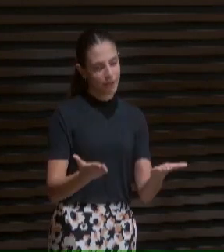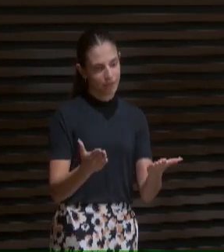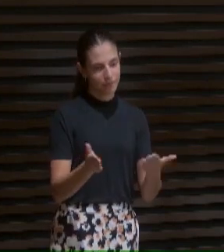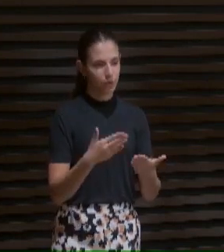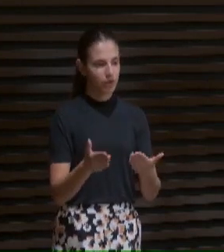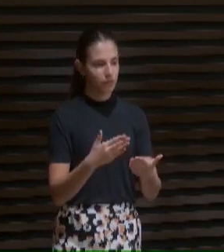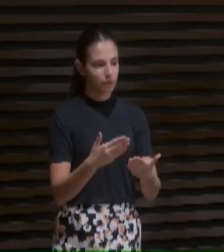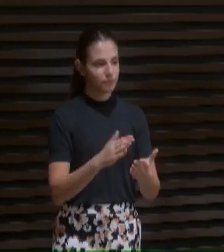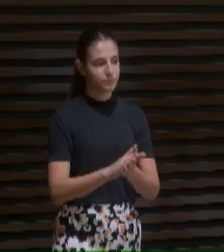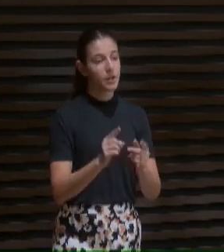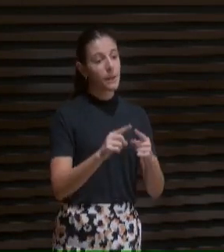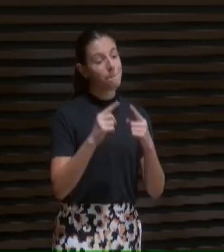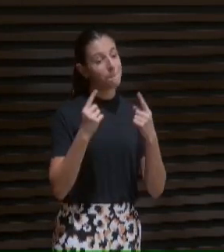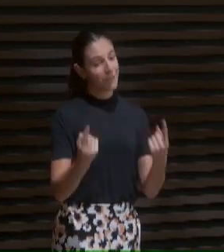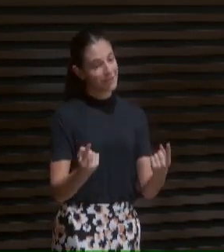Todavia,